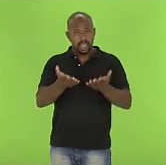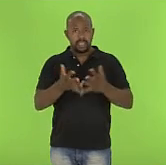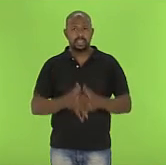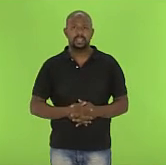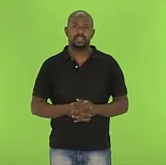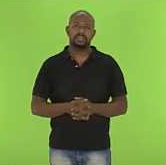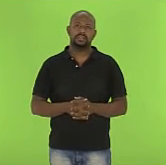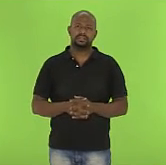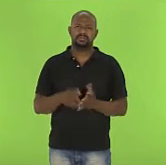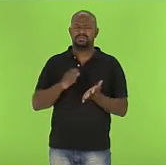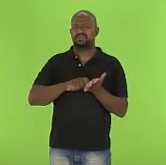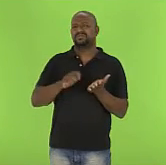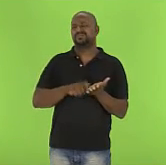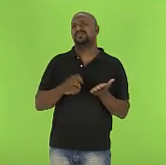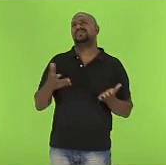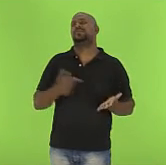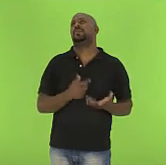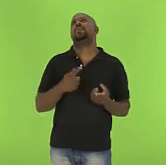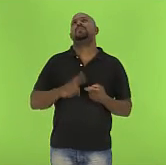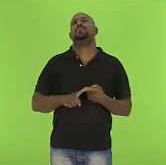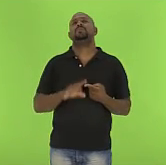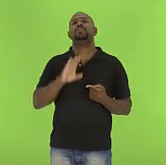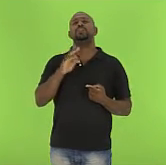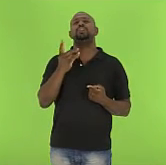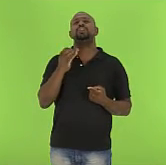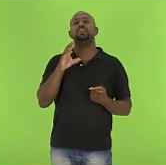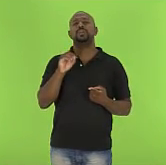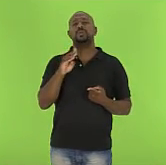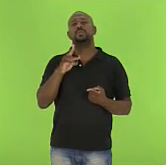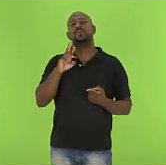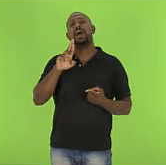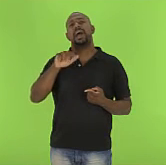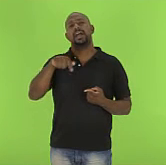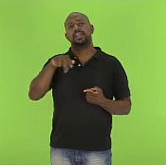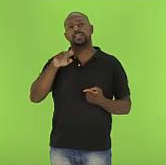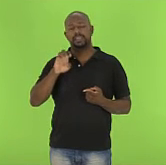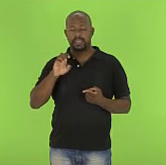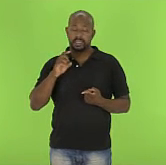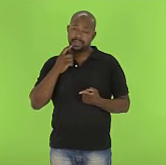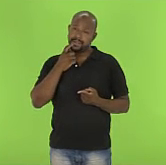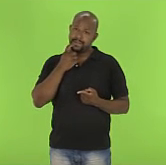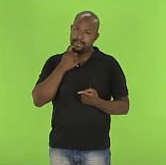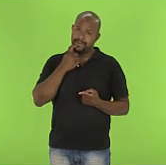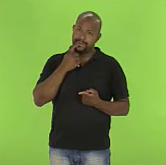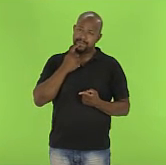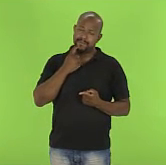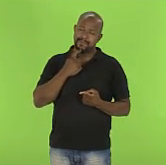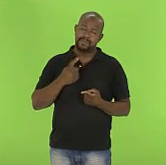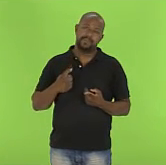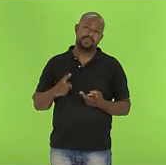escreve. Tá aí escritores como Chico Buarque,